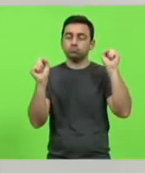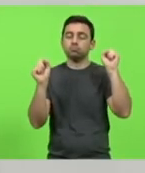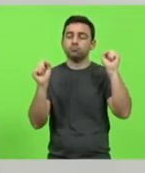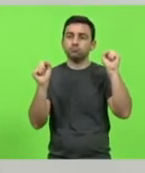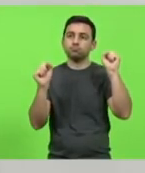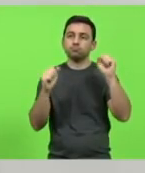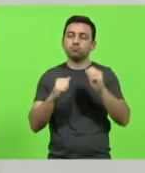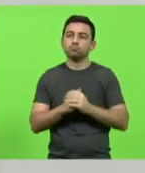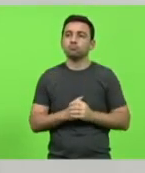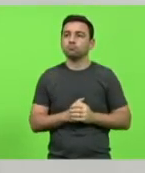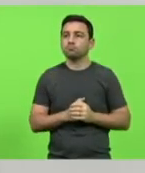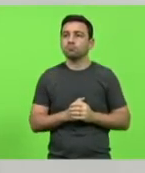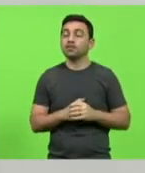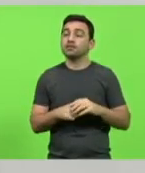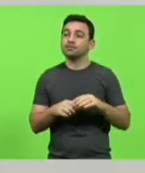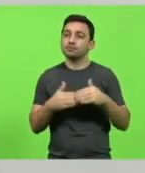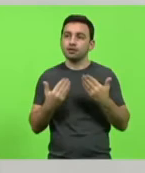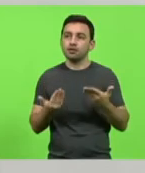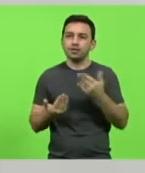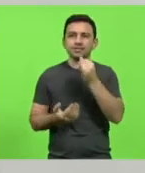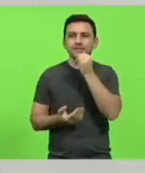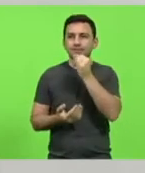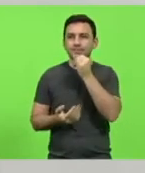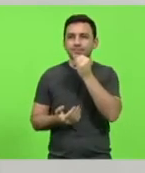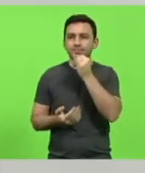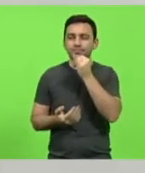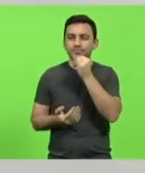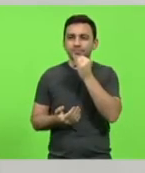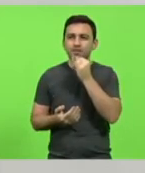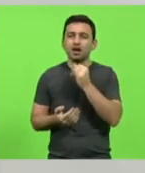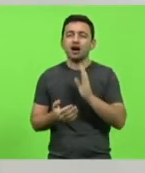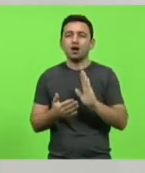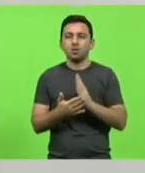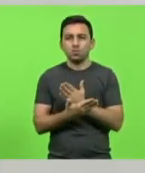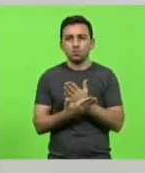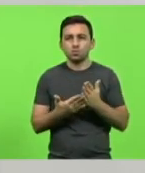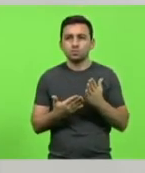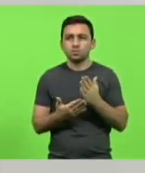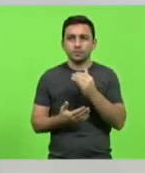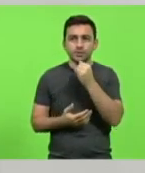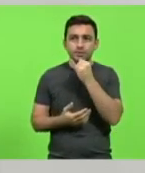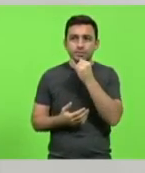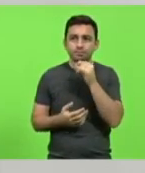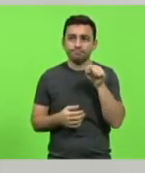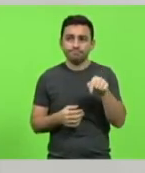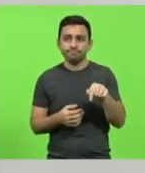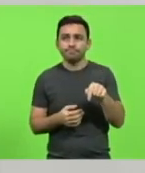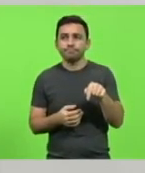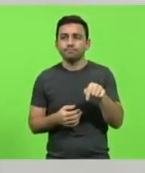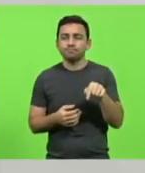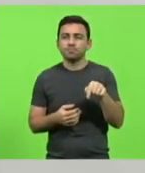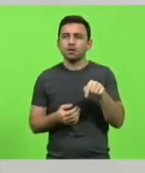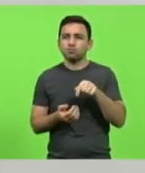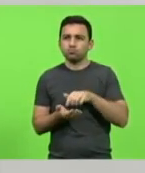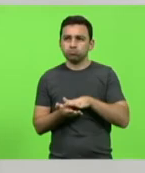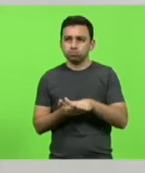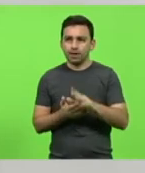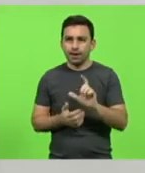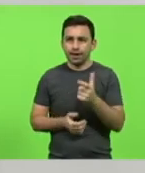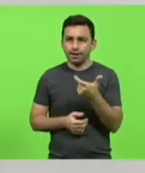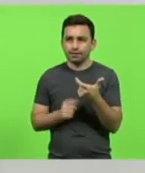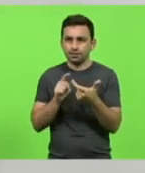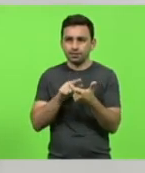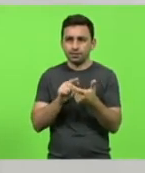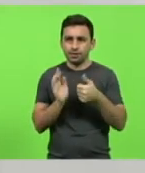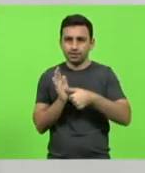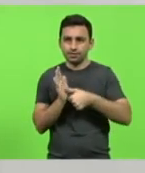Assim, apenas como exemplo, em situações como a emissão ou renovação da carteira de